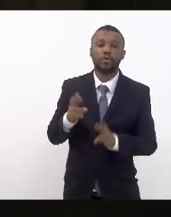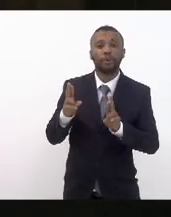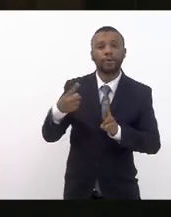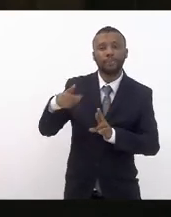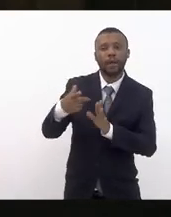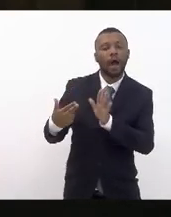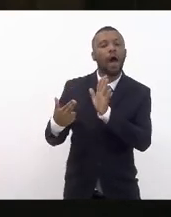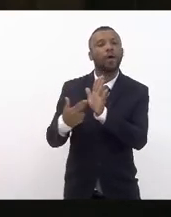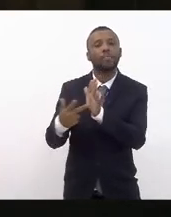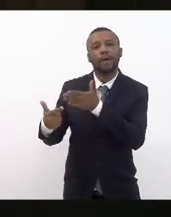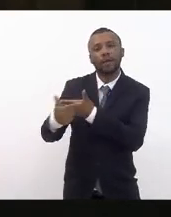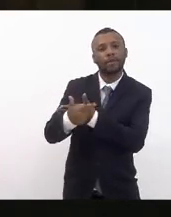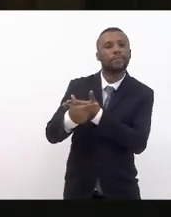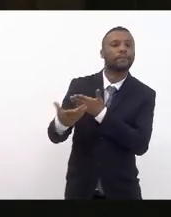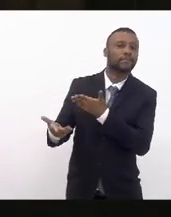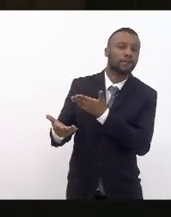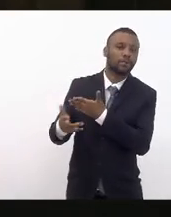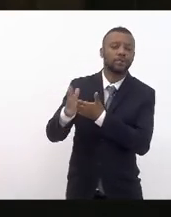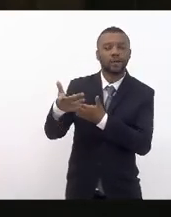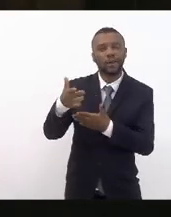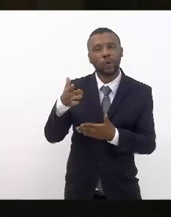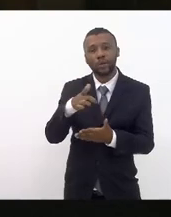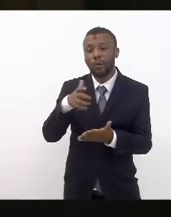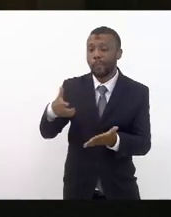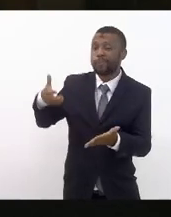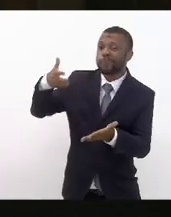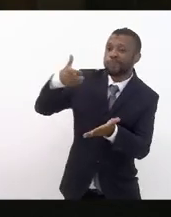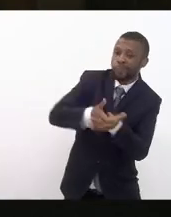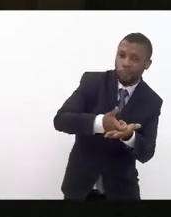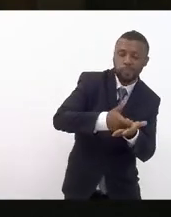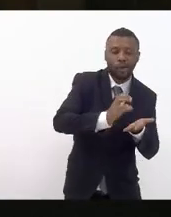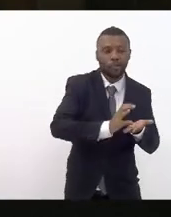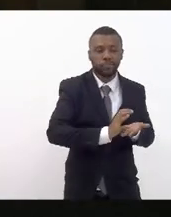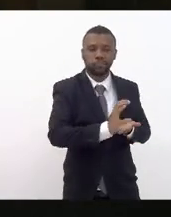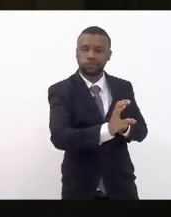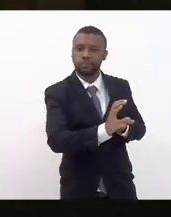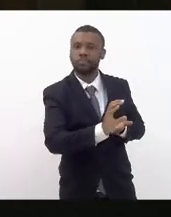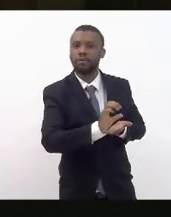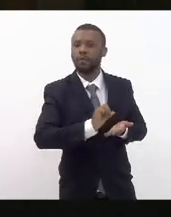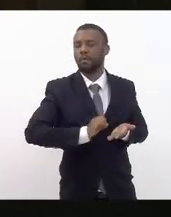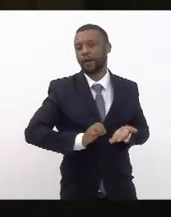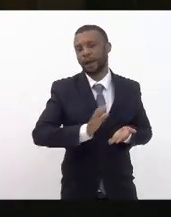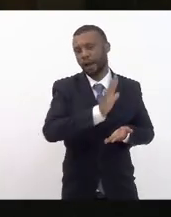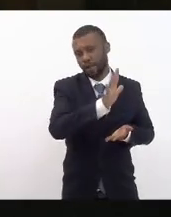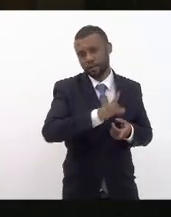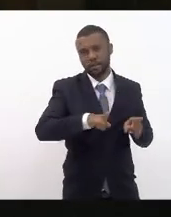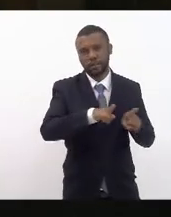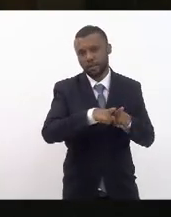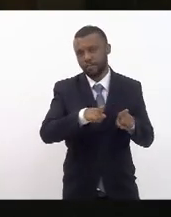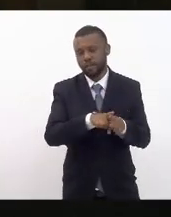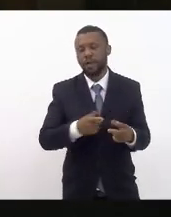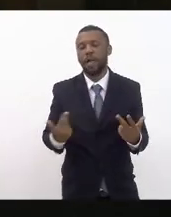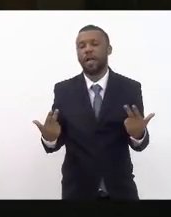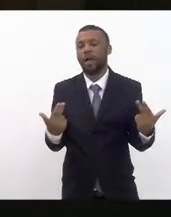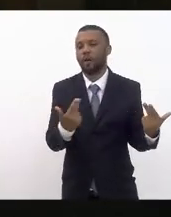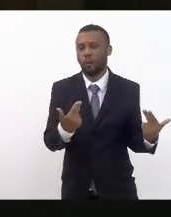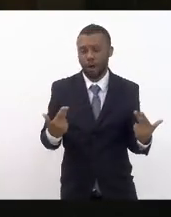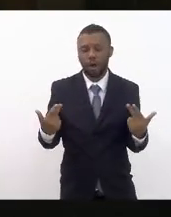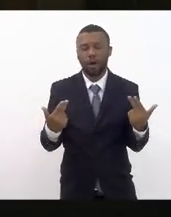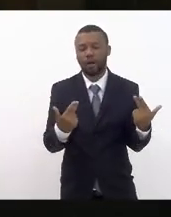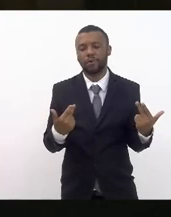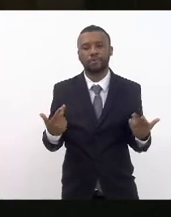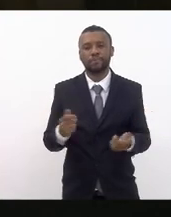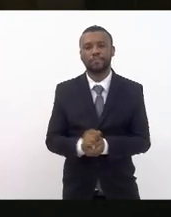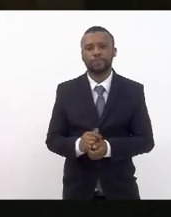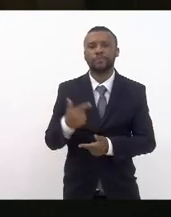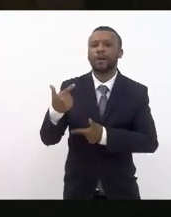que pagaram um valor tão alto, que também faça da mesma forma, faça